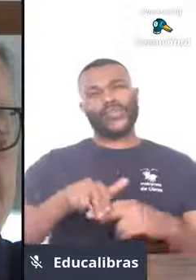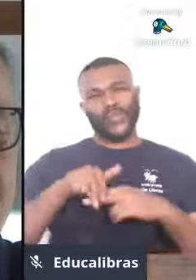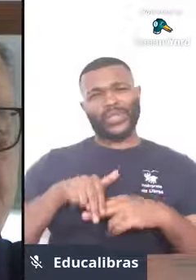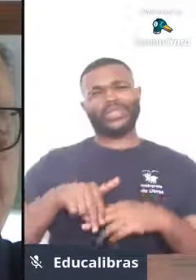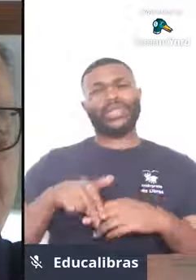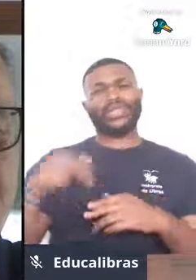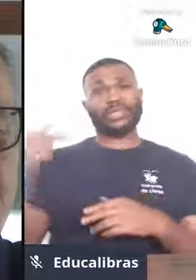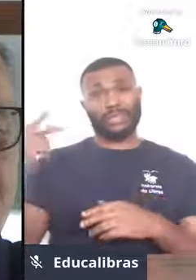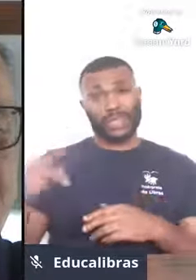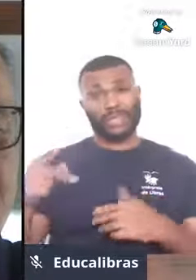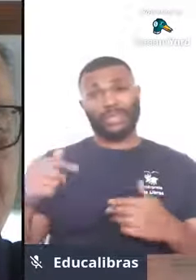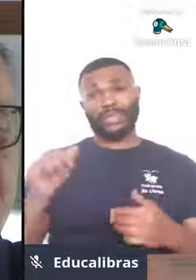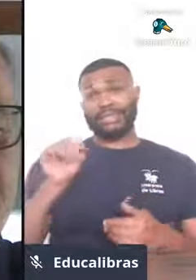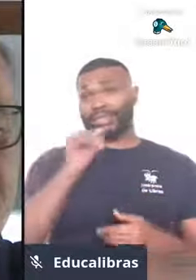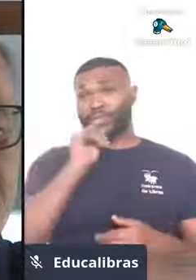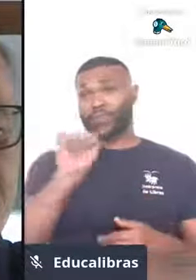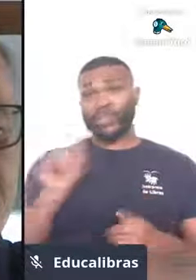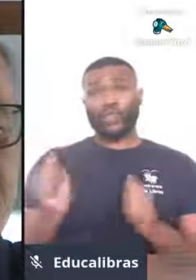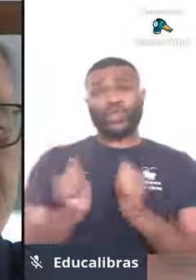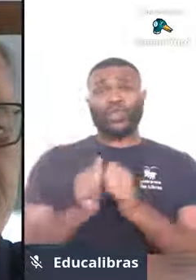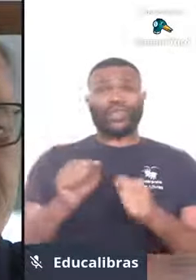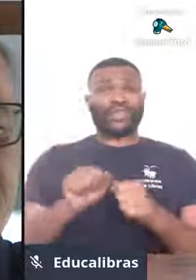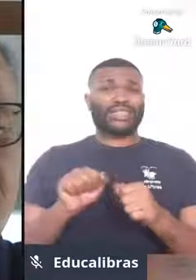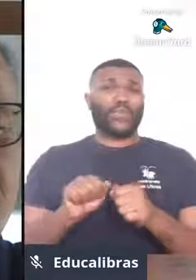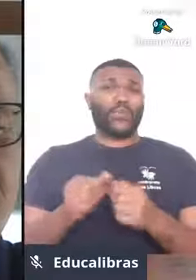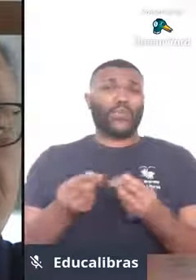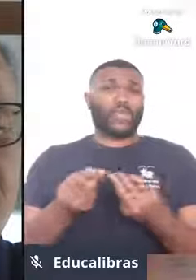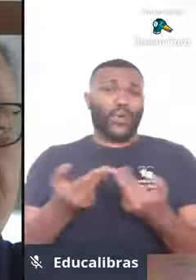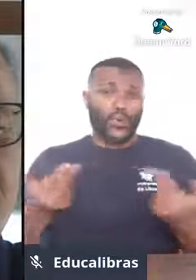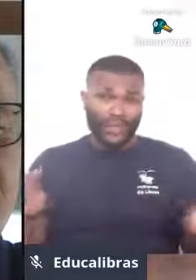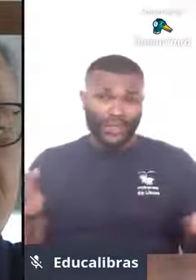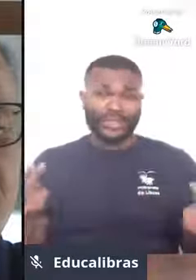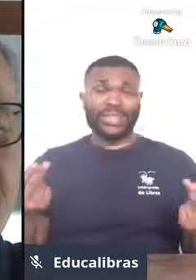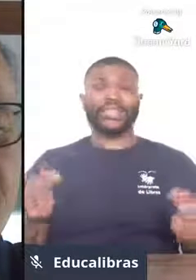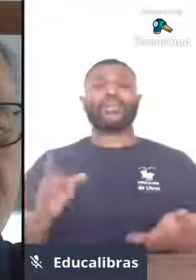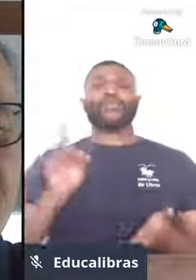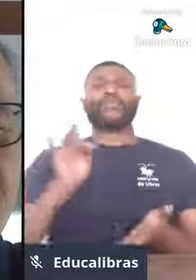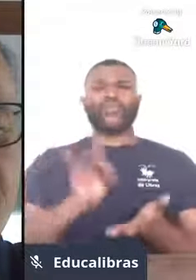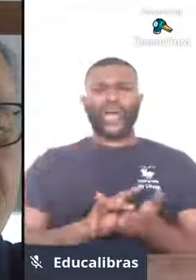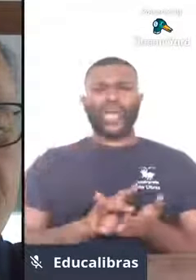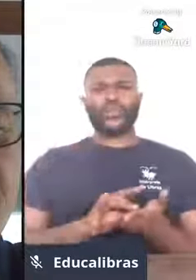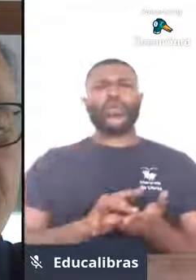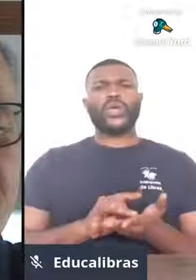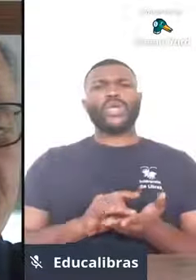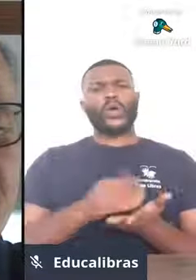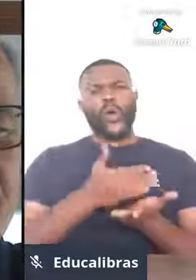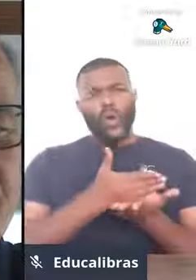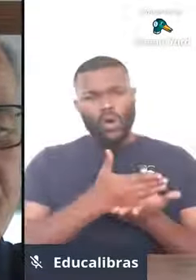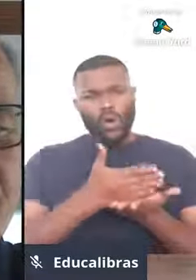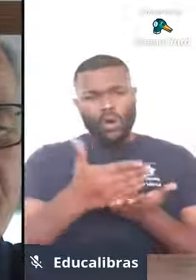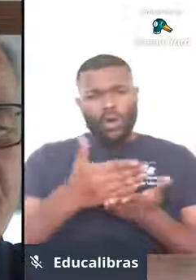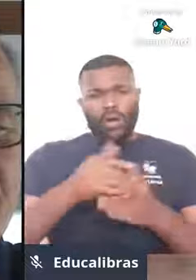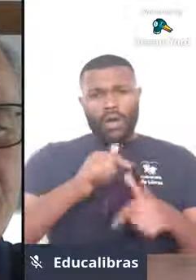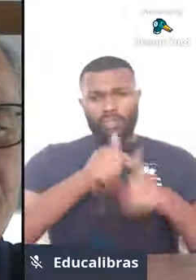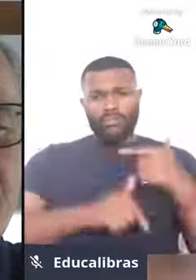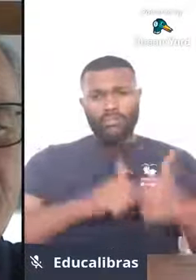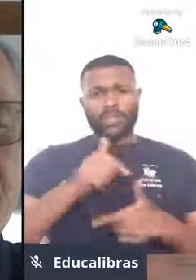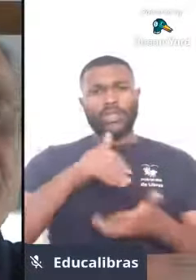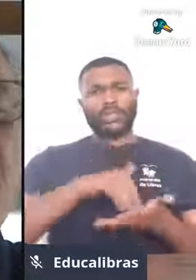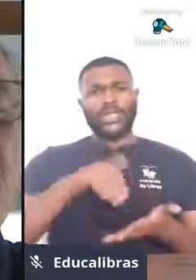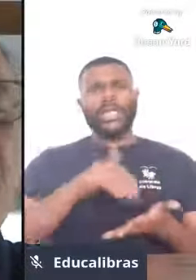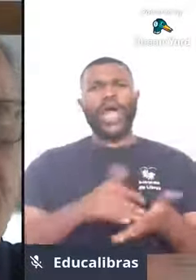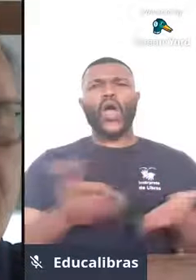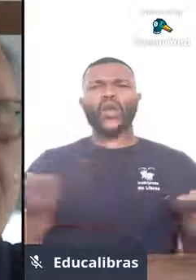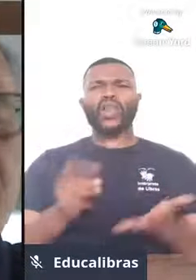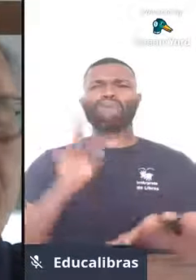eles, eu também não estaria fazendo muita coisa. Mas de fato, quando eu assumi essa secretaria, eu falei, bom, agora é para valer,